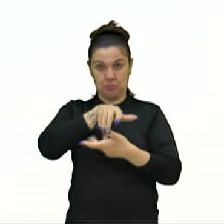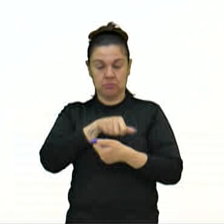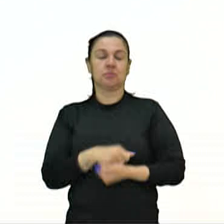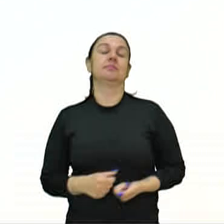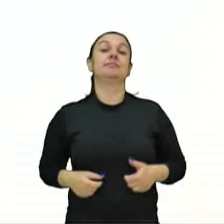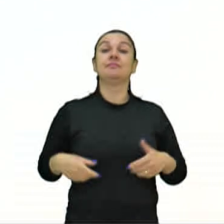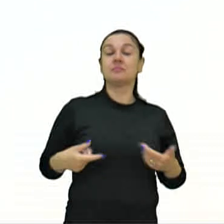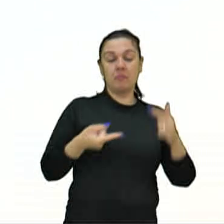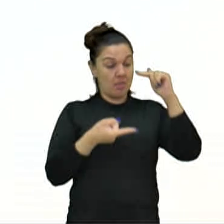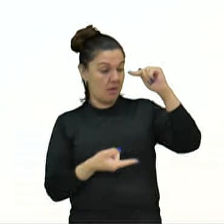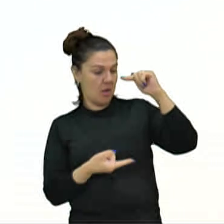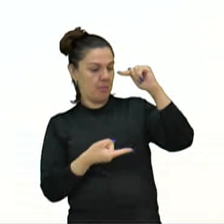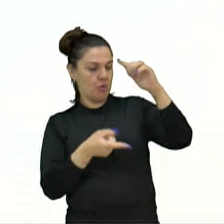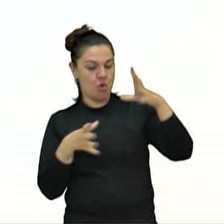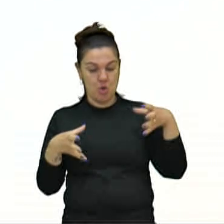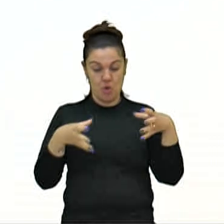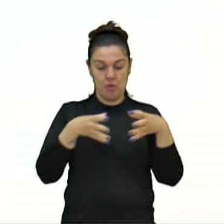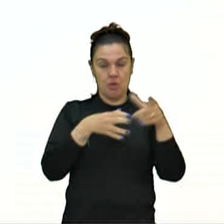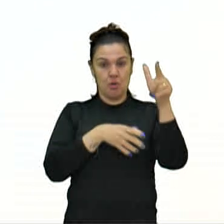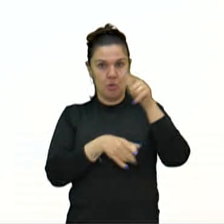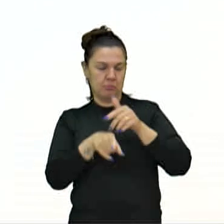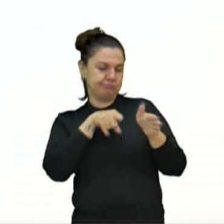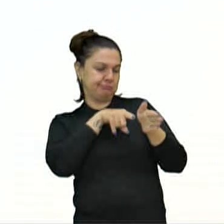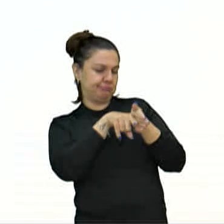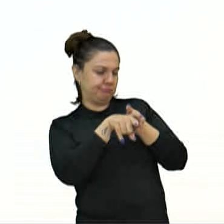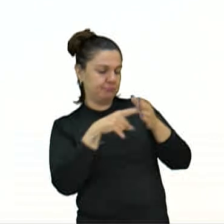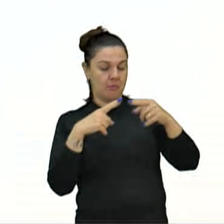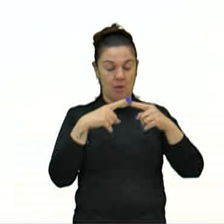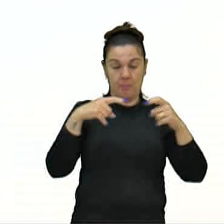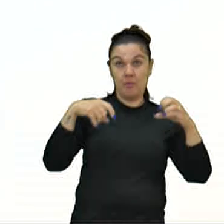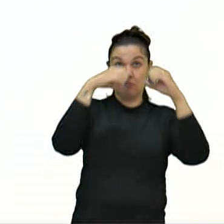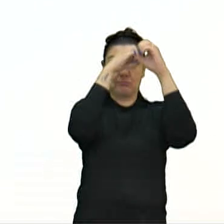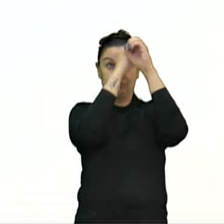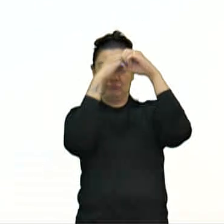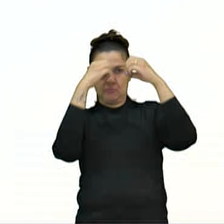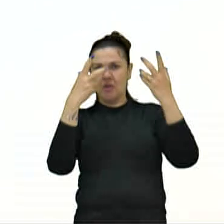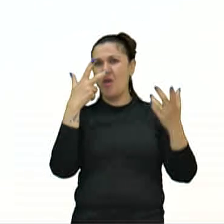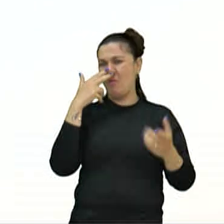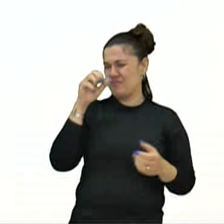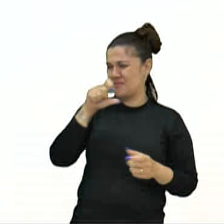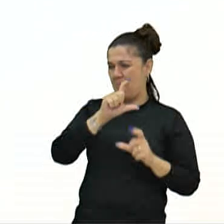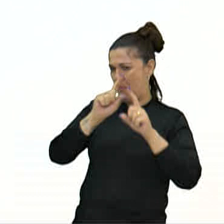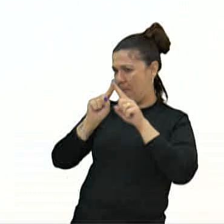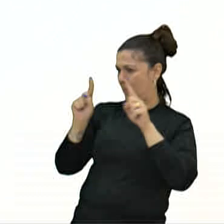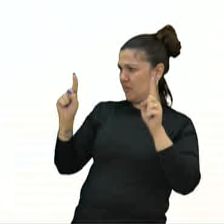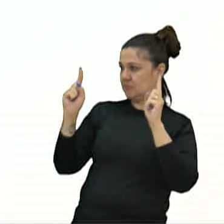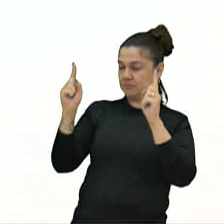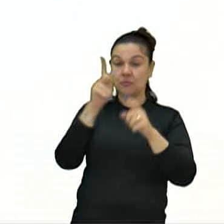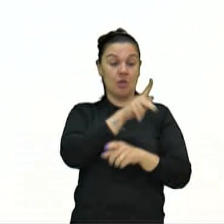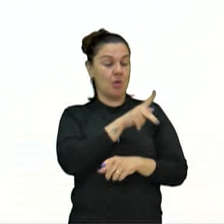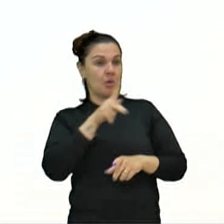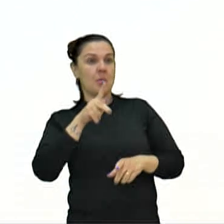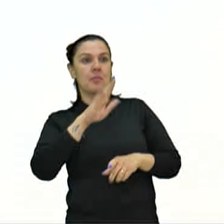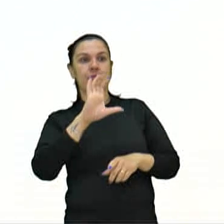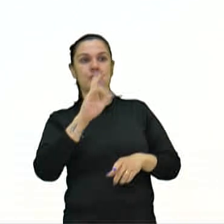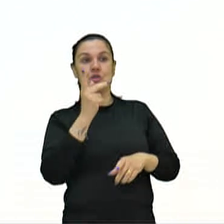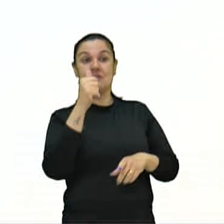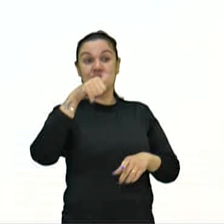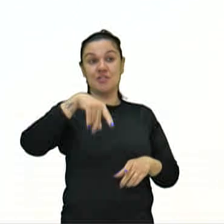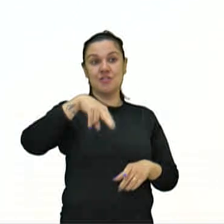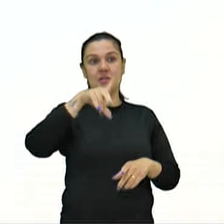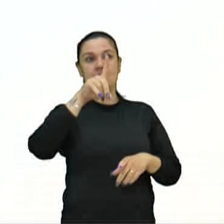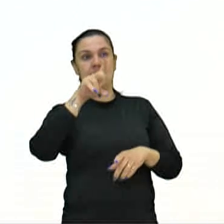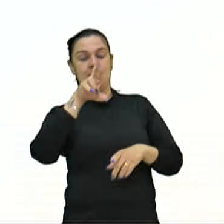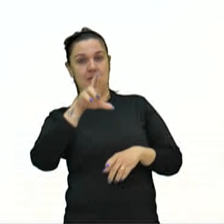da reportagem, membro do Centro de Astrobiologia de Buckingham, acho que é assim que fala, o professor Chandra, afirmou que a fonte